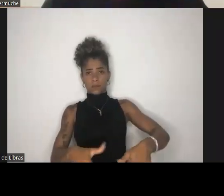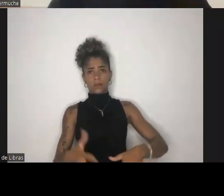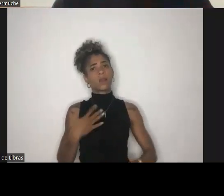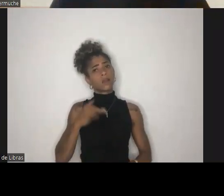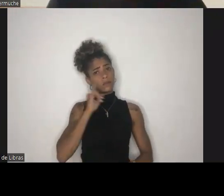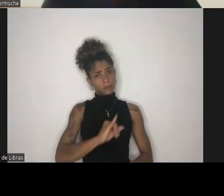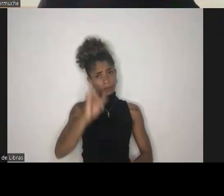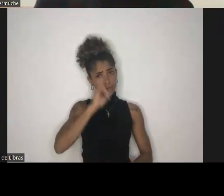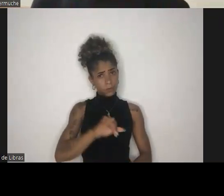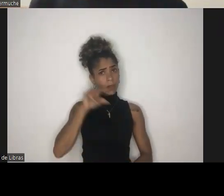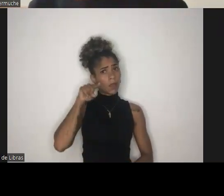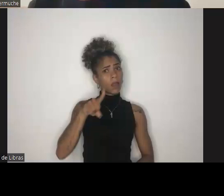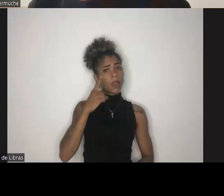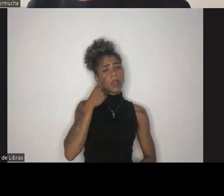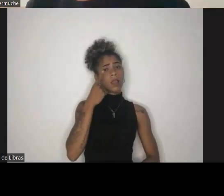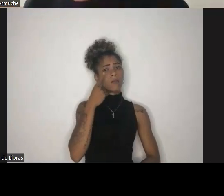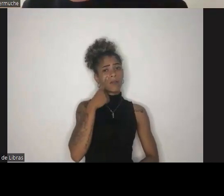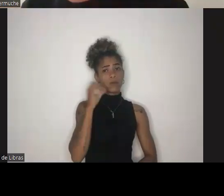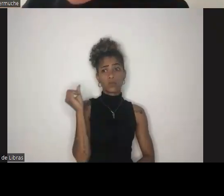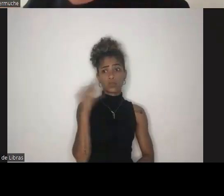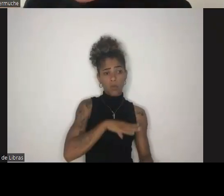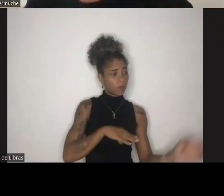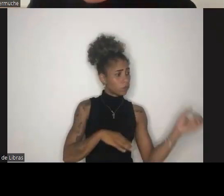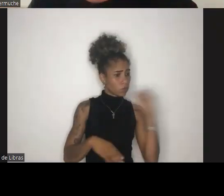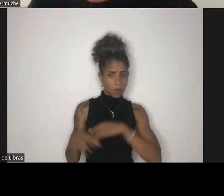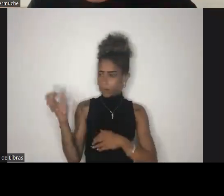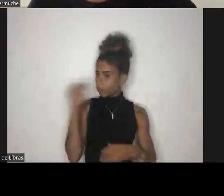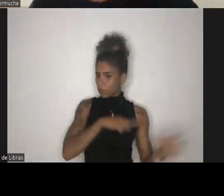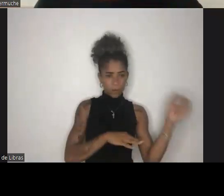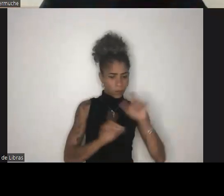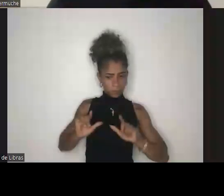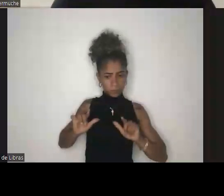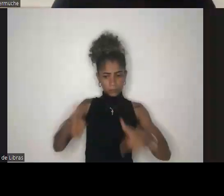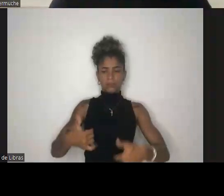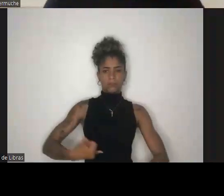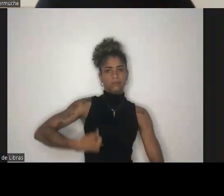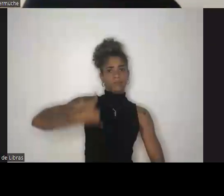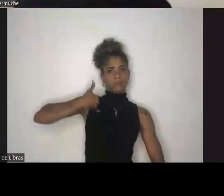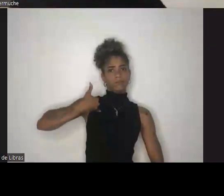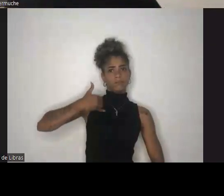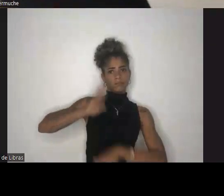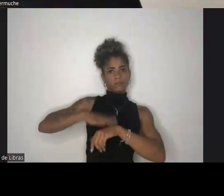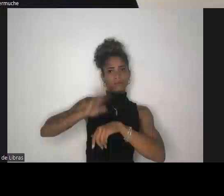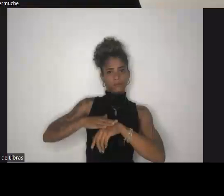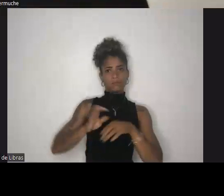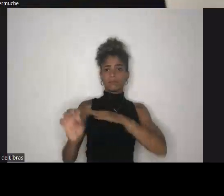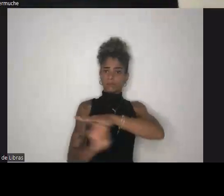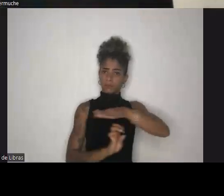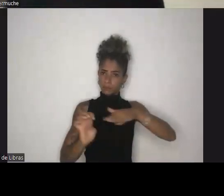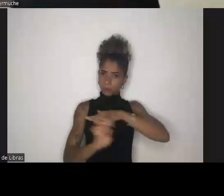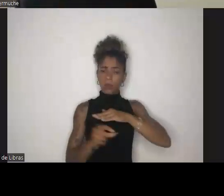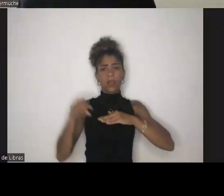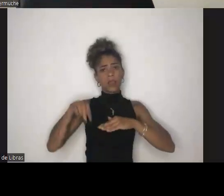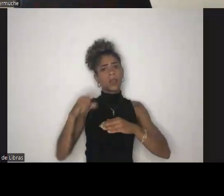que lá eu vi a Inovação o pioneirismo atitude e o orgulho da marca E aí dentro disso